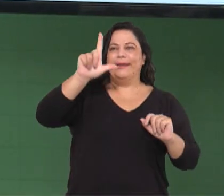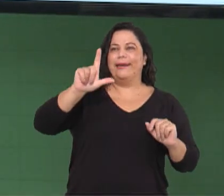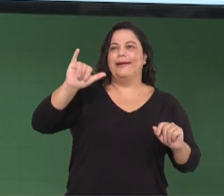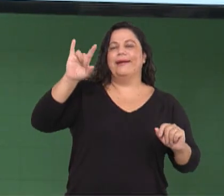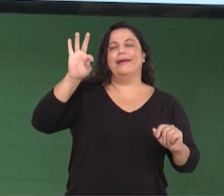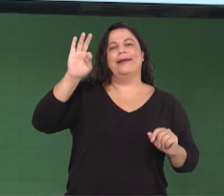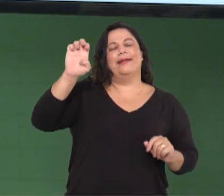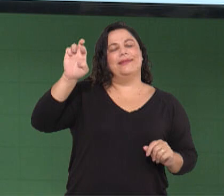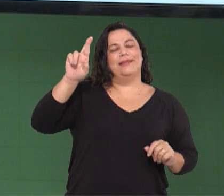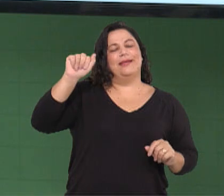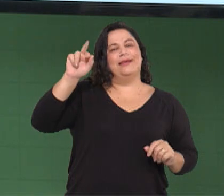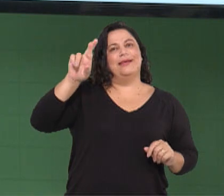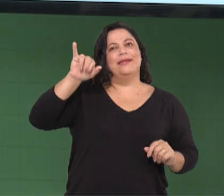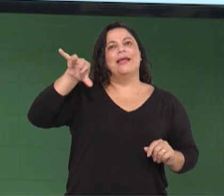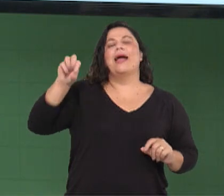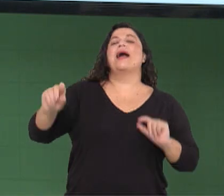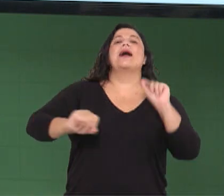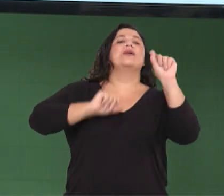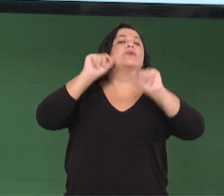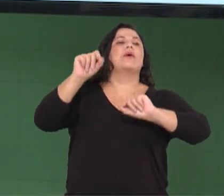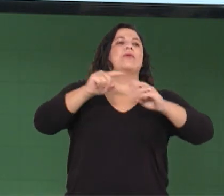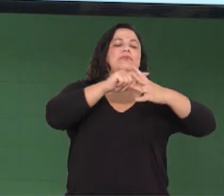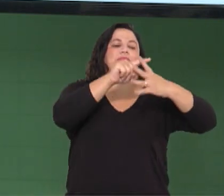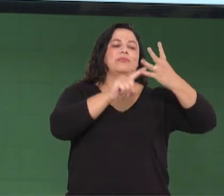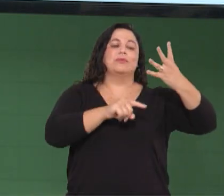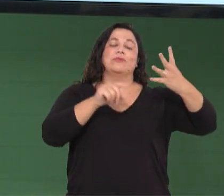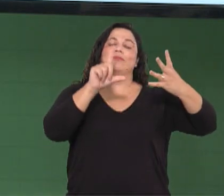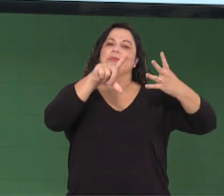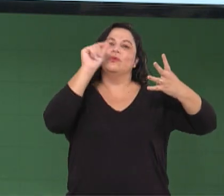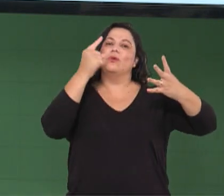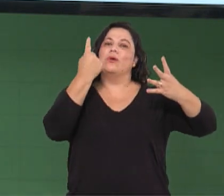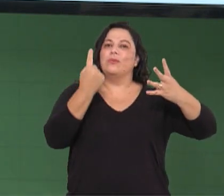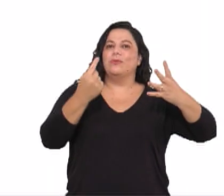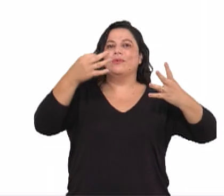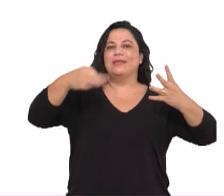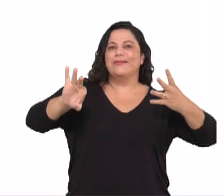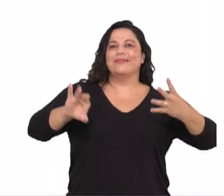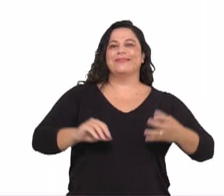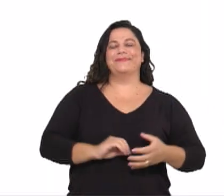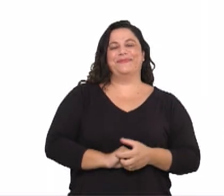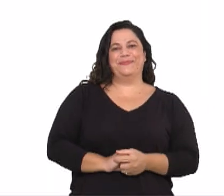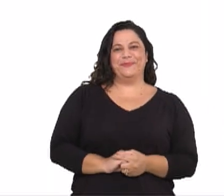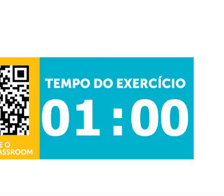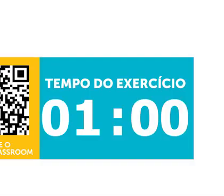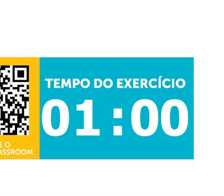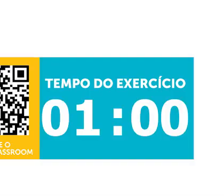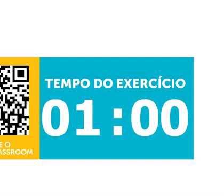você pensar ou pesquisar a respeito e volto para fazer a correção.